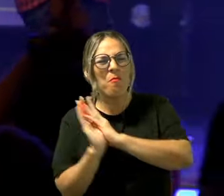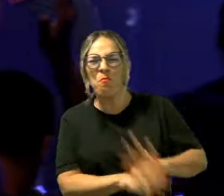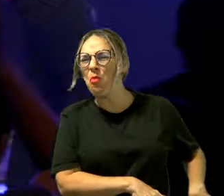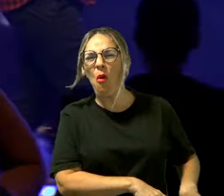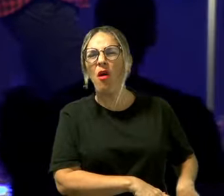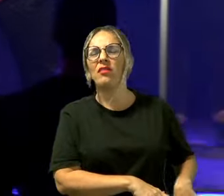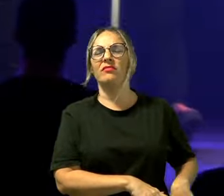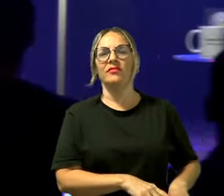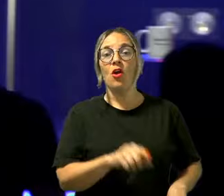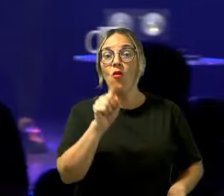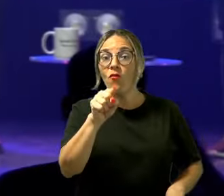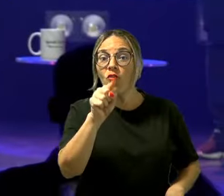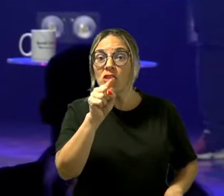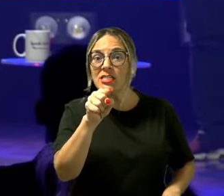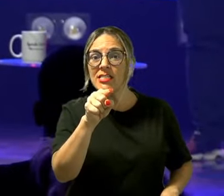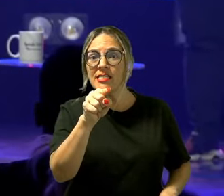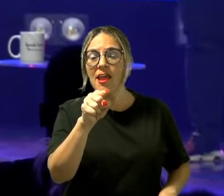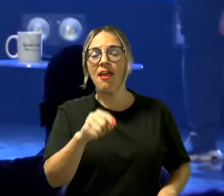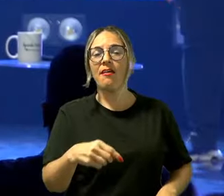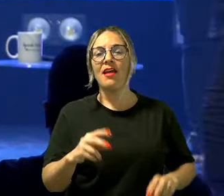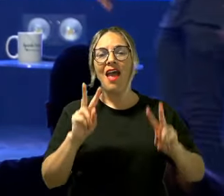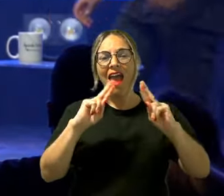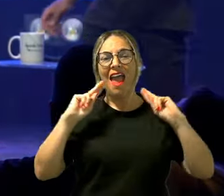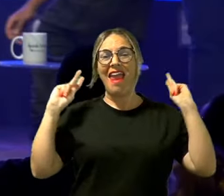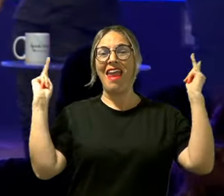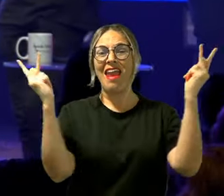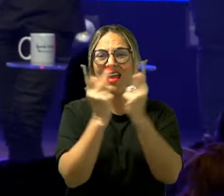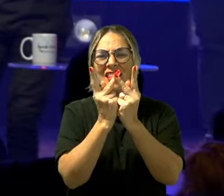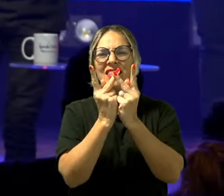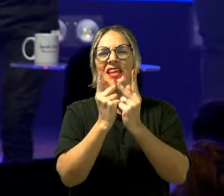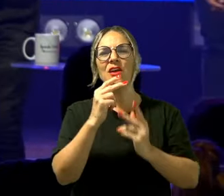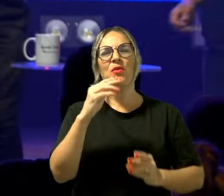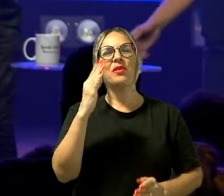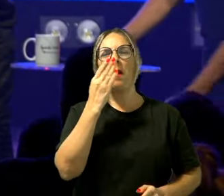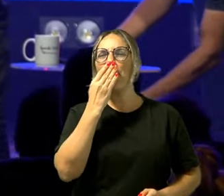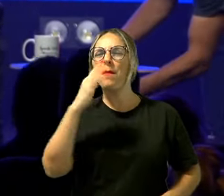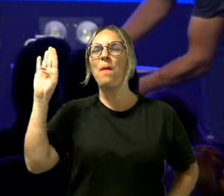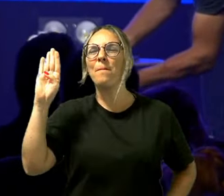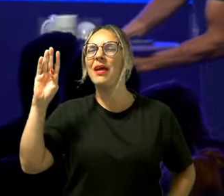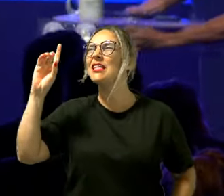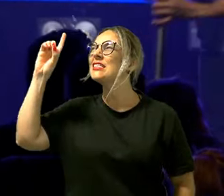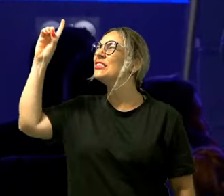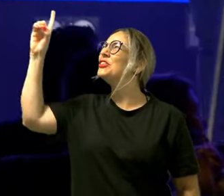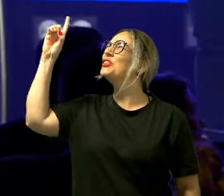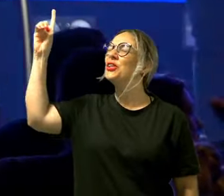barro, você é herdeiro da promessa.